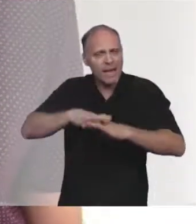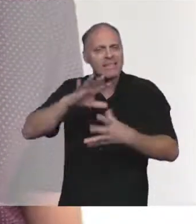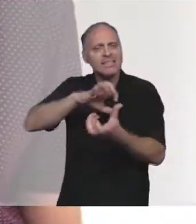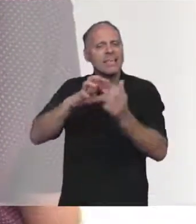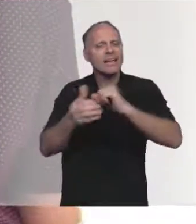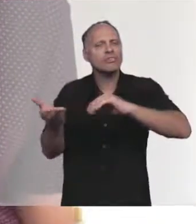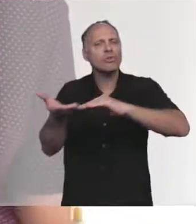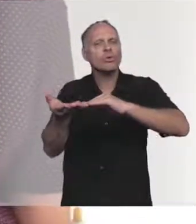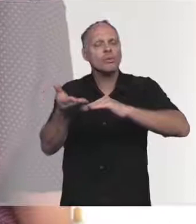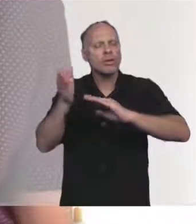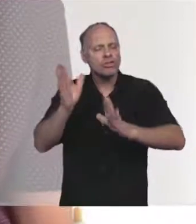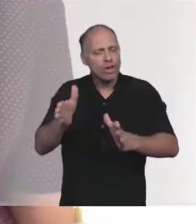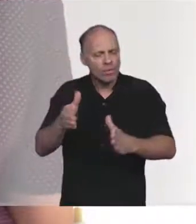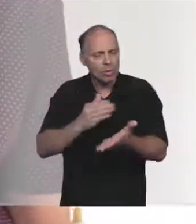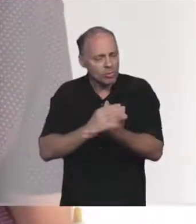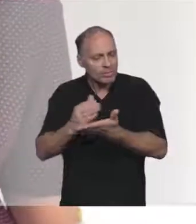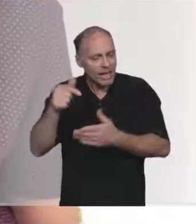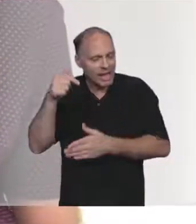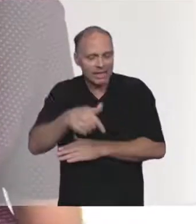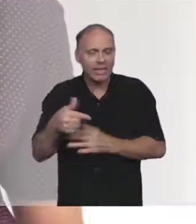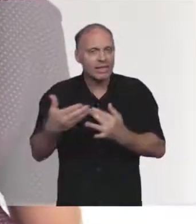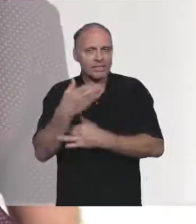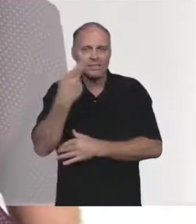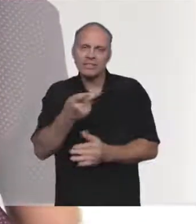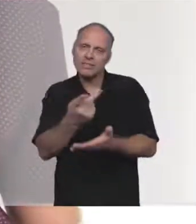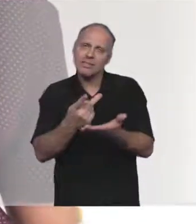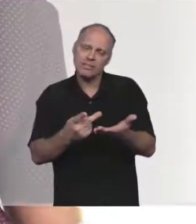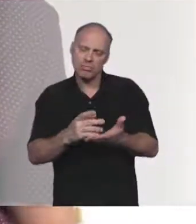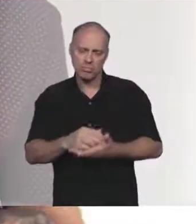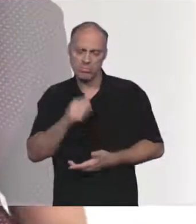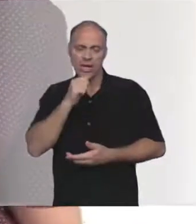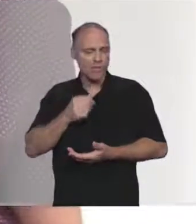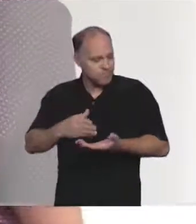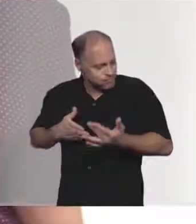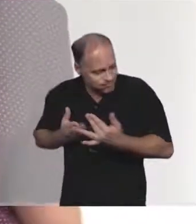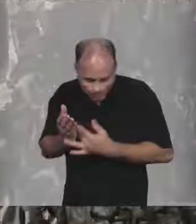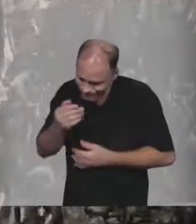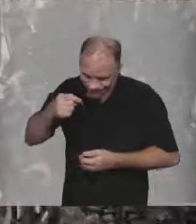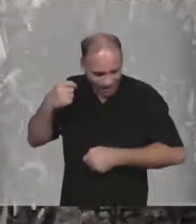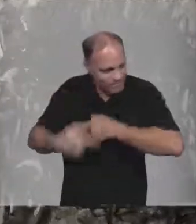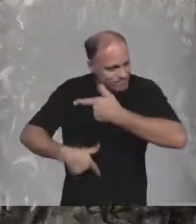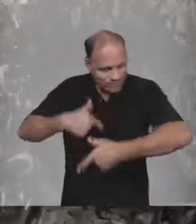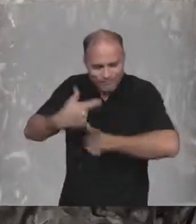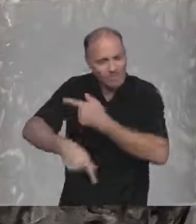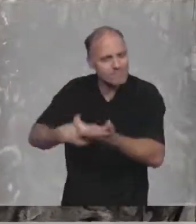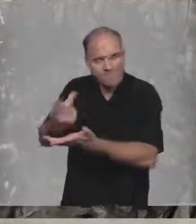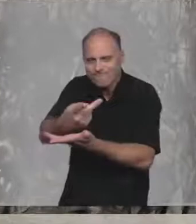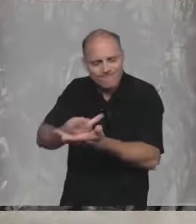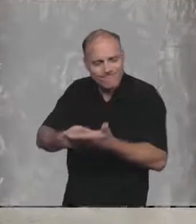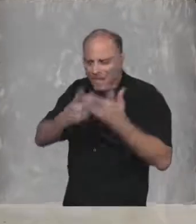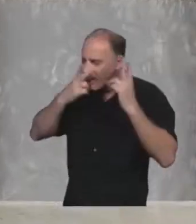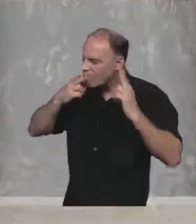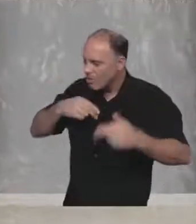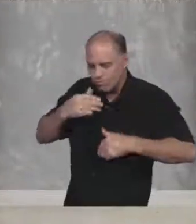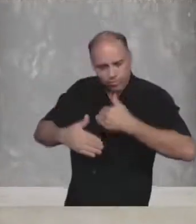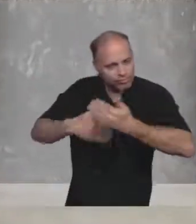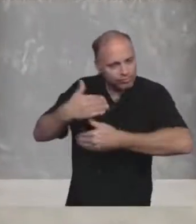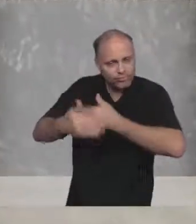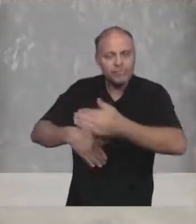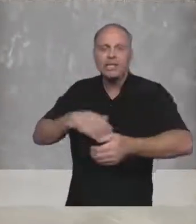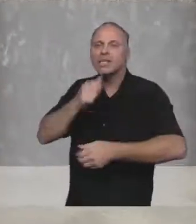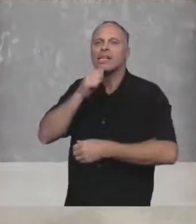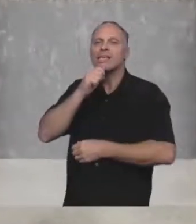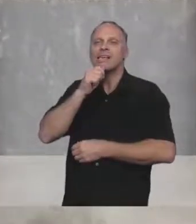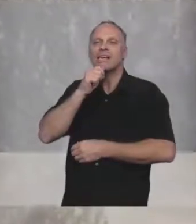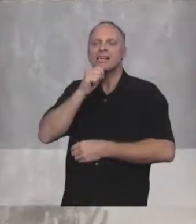arte contemporânea, a partir do desenho. E aí eu mergulhei no desenho. E aí, a partir